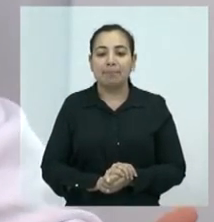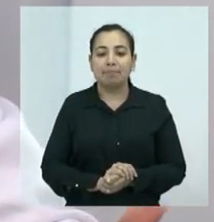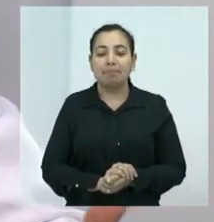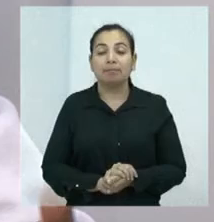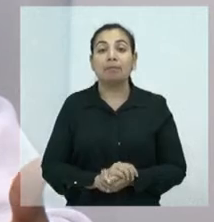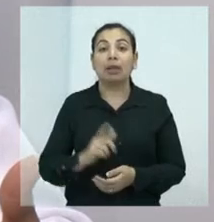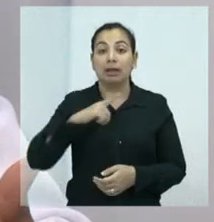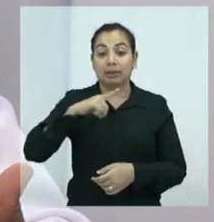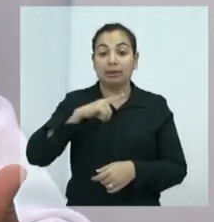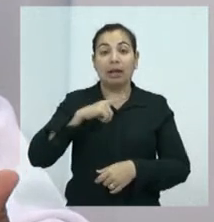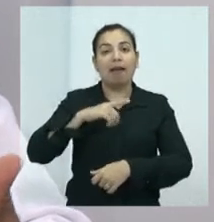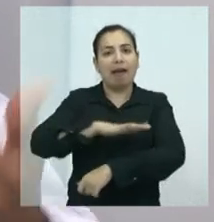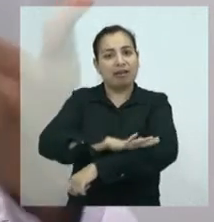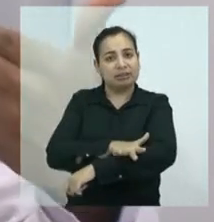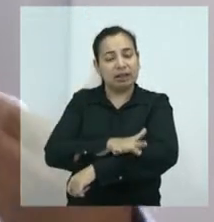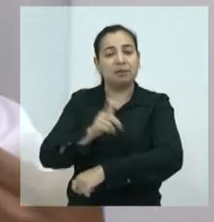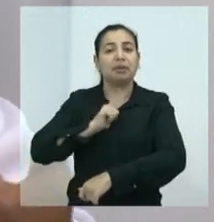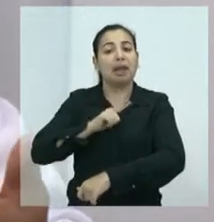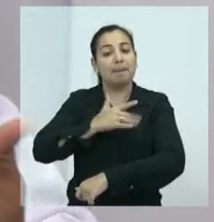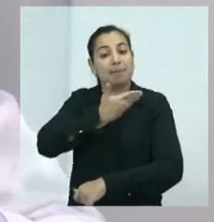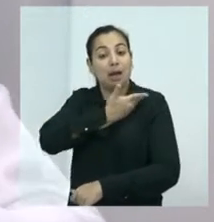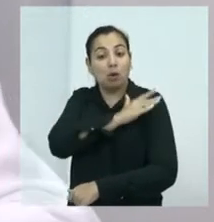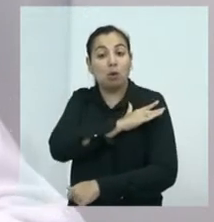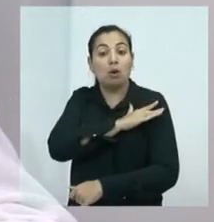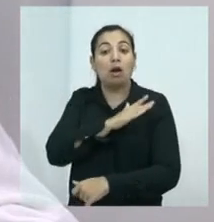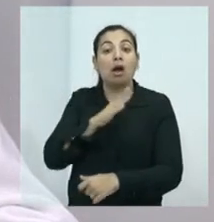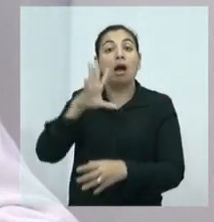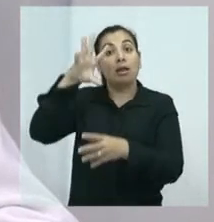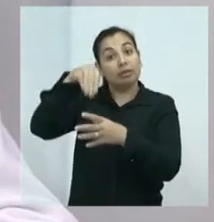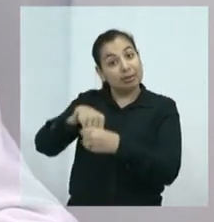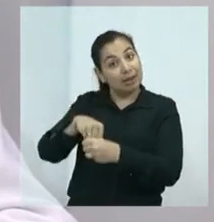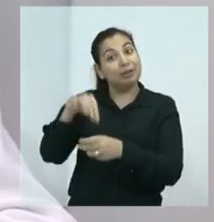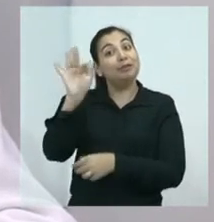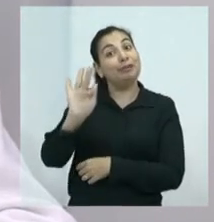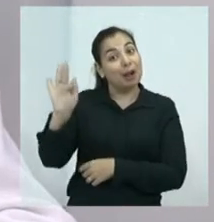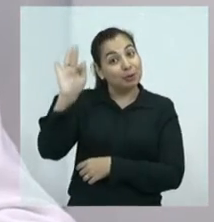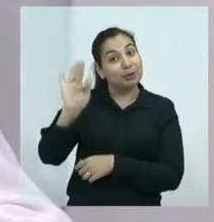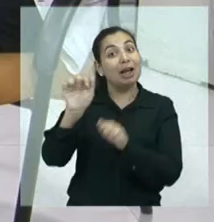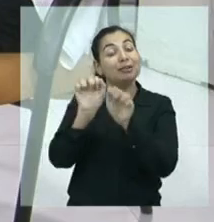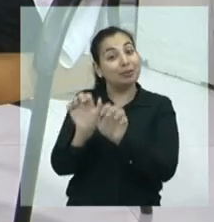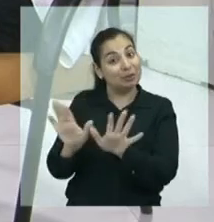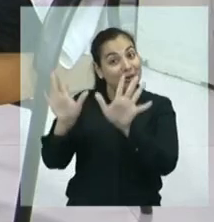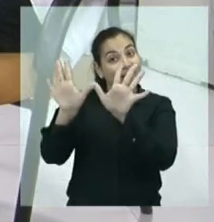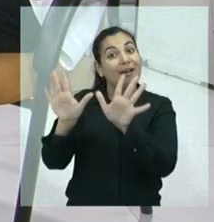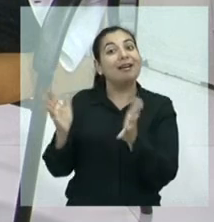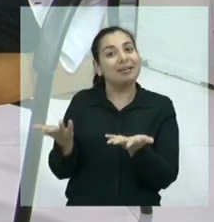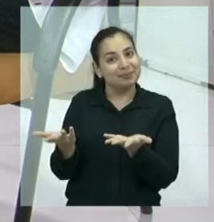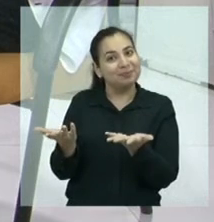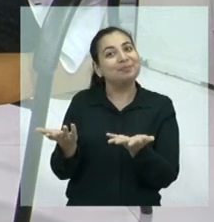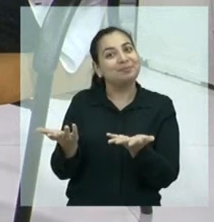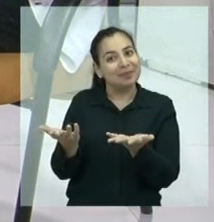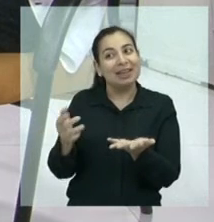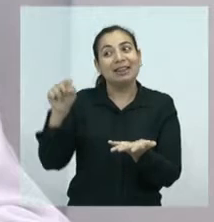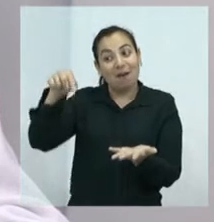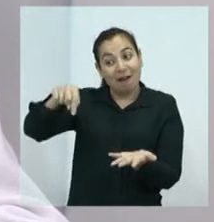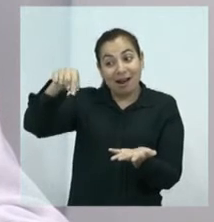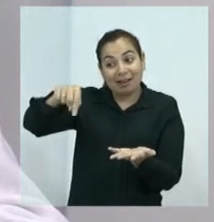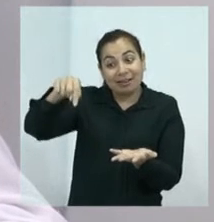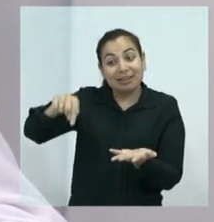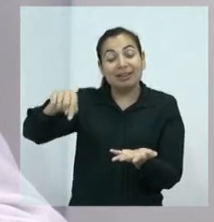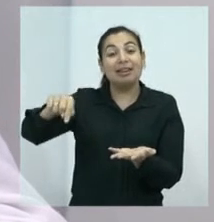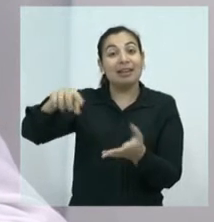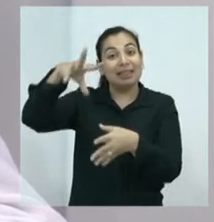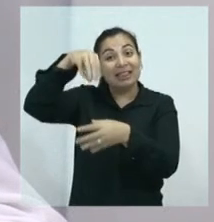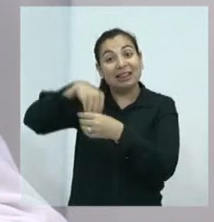casos de racismo, de preconceito, que aconteceram dentro da Universidade Federal do Ceará. Então, é dentro de uma instituição federal